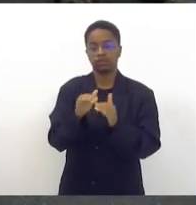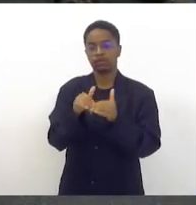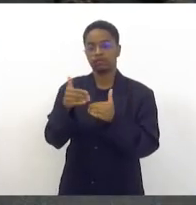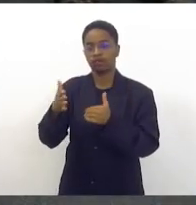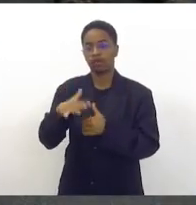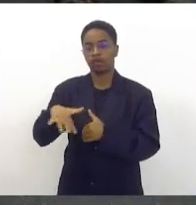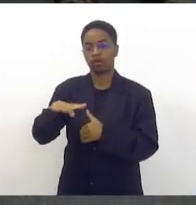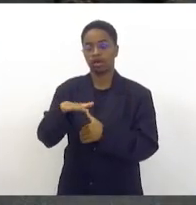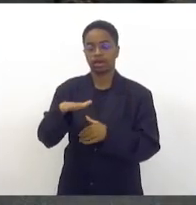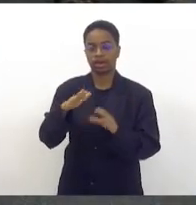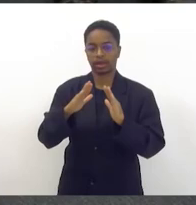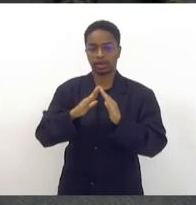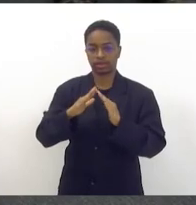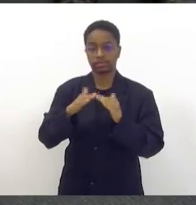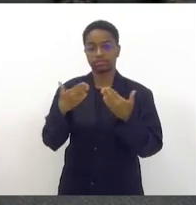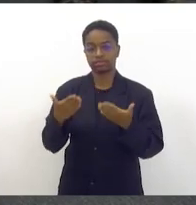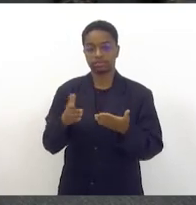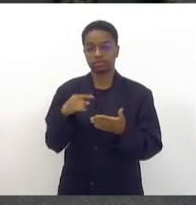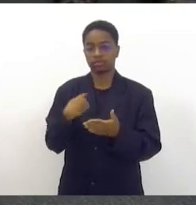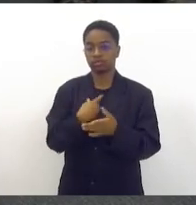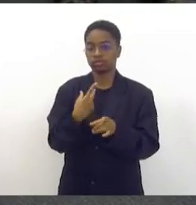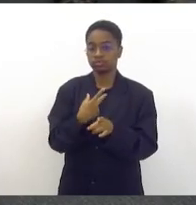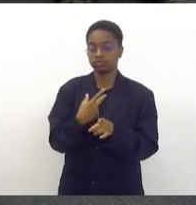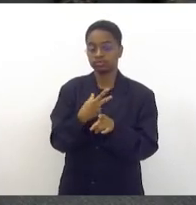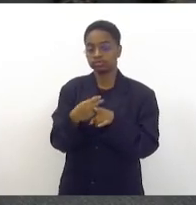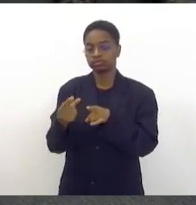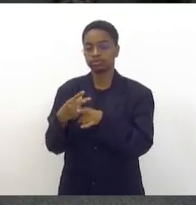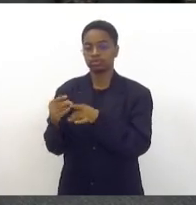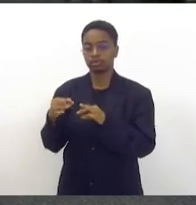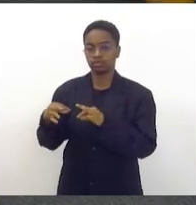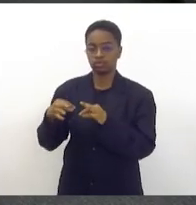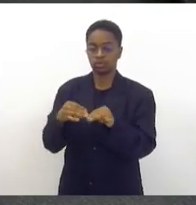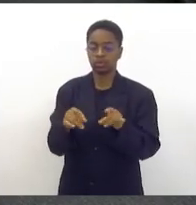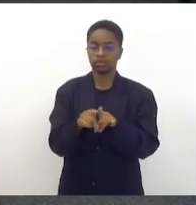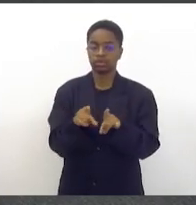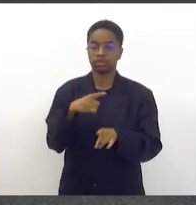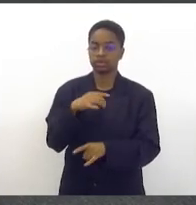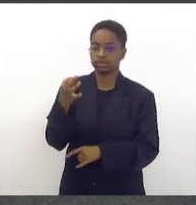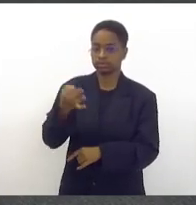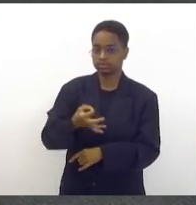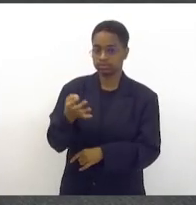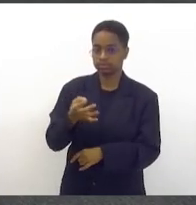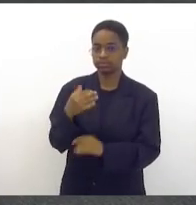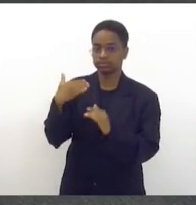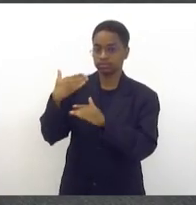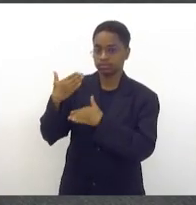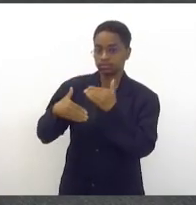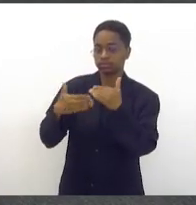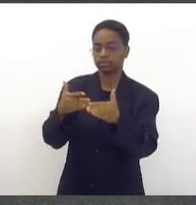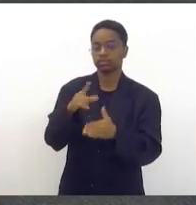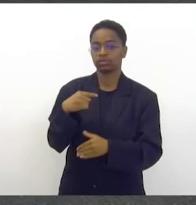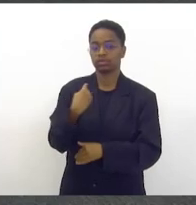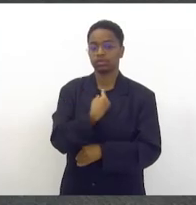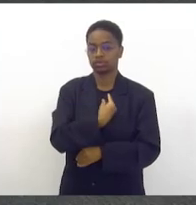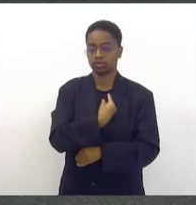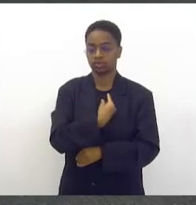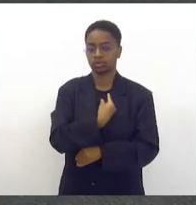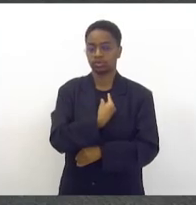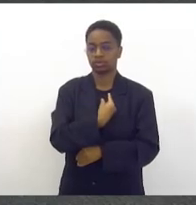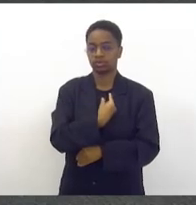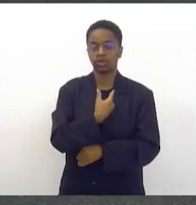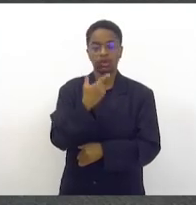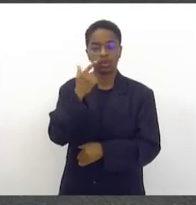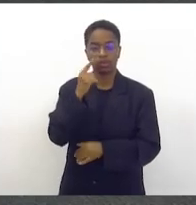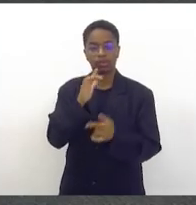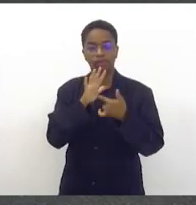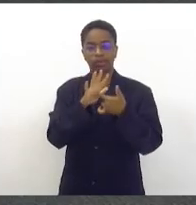ambiente doméstico. Então, ganhamos todas nós e, com certeza, com esse avanço, nós lançamos luz fundamental